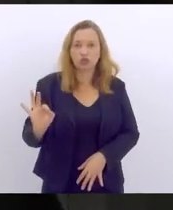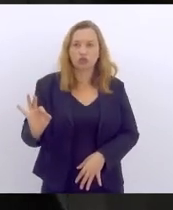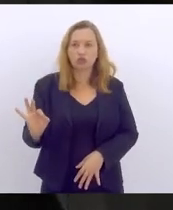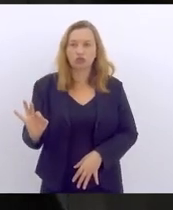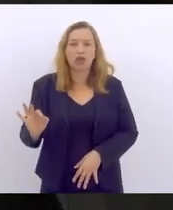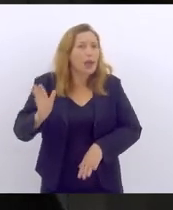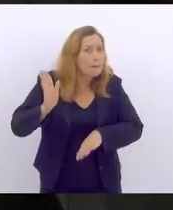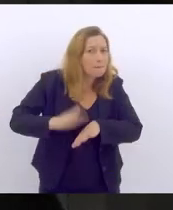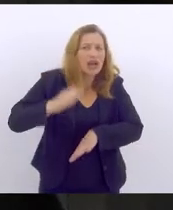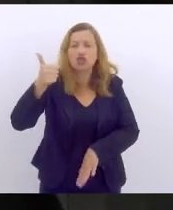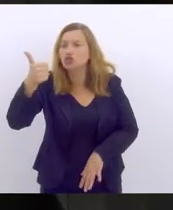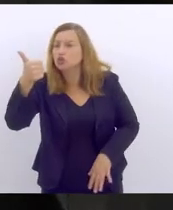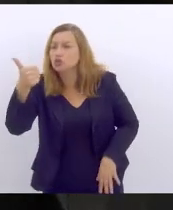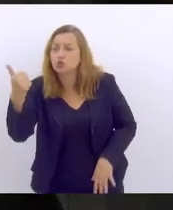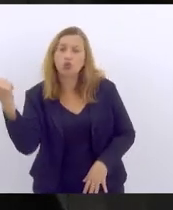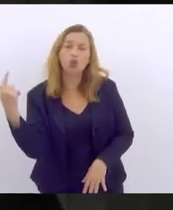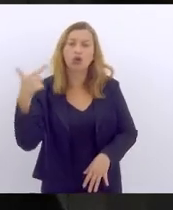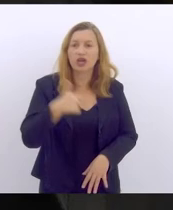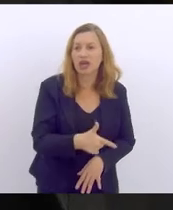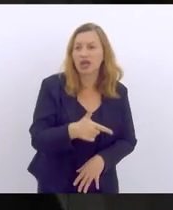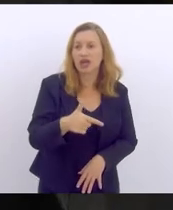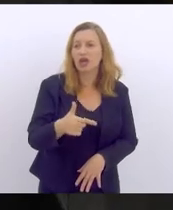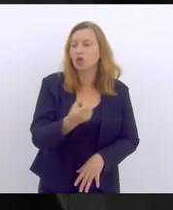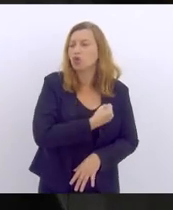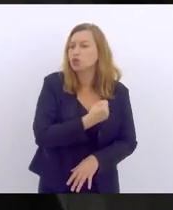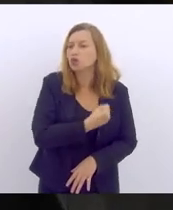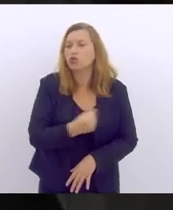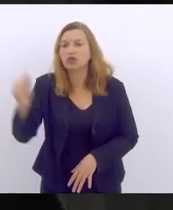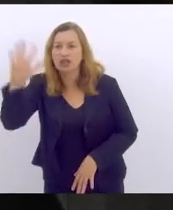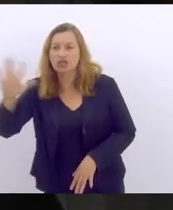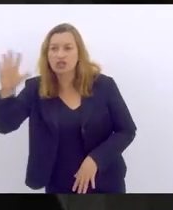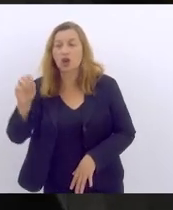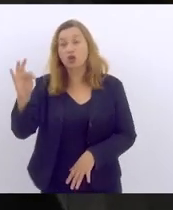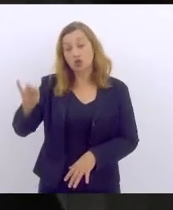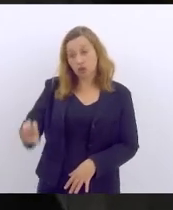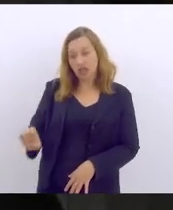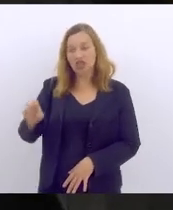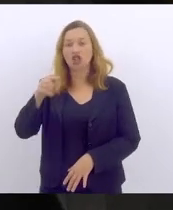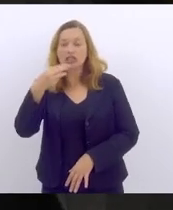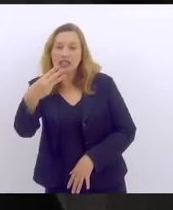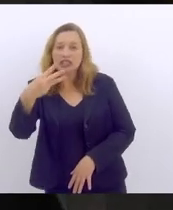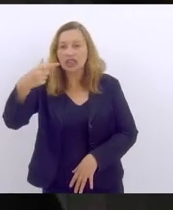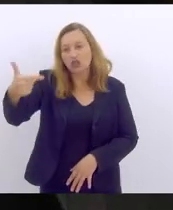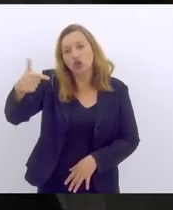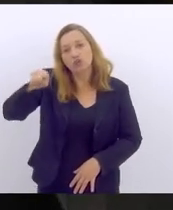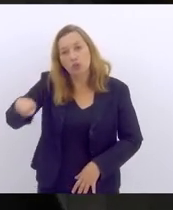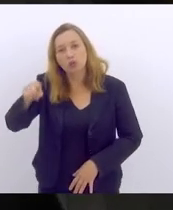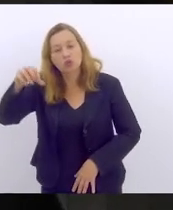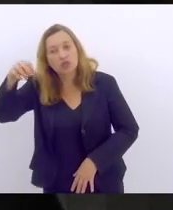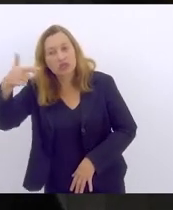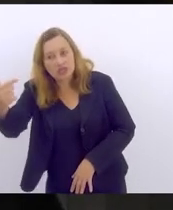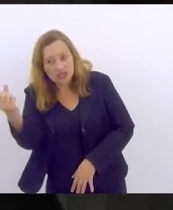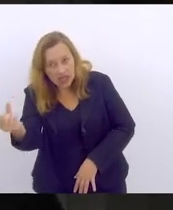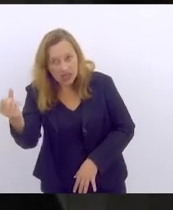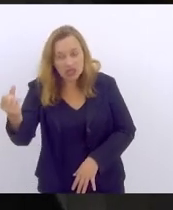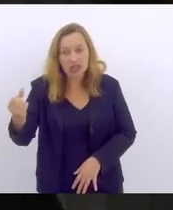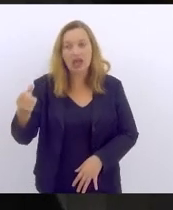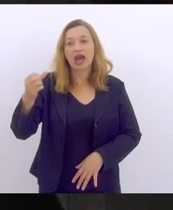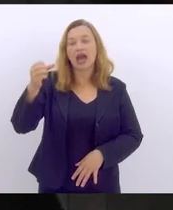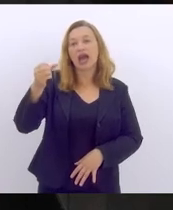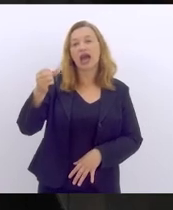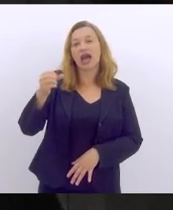é maior que a média nacional e maior que a média do sudeste a média do sudeste a 32.6 a média Nacional 37.8